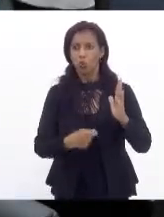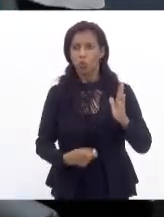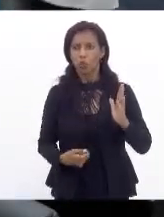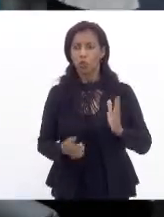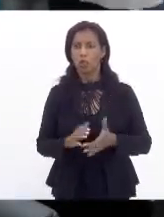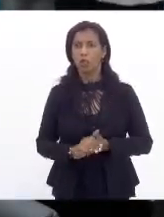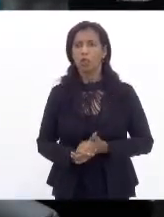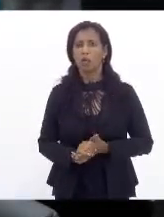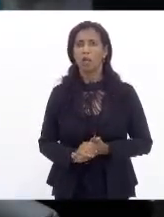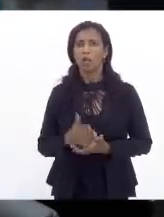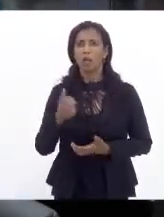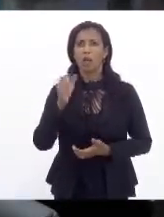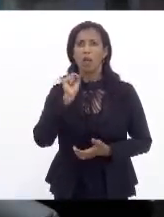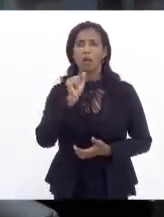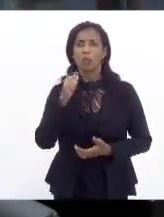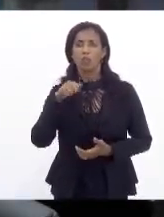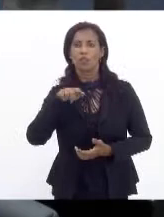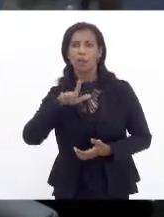deputado Samuel Malafaia,